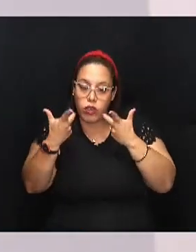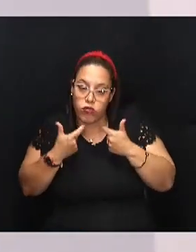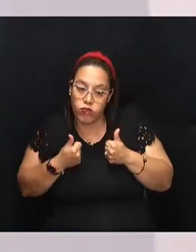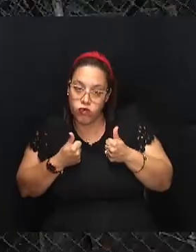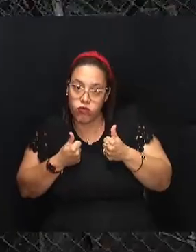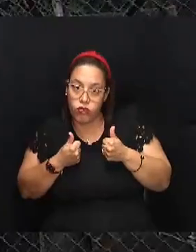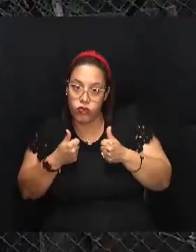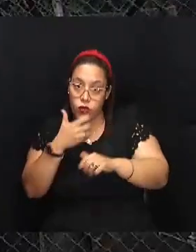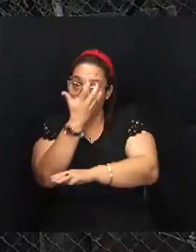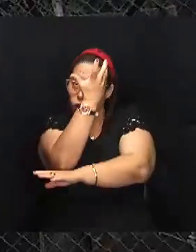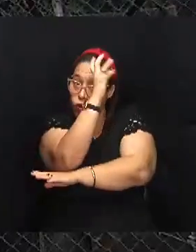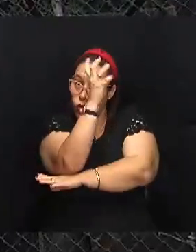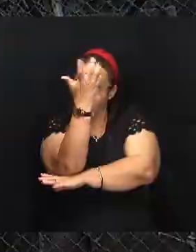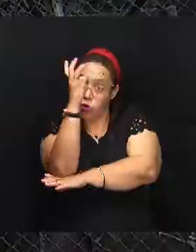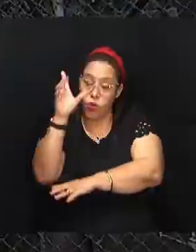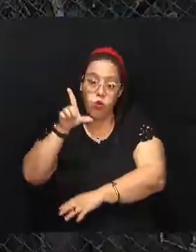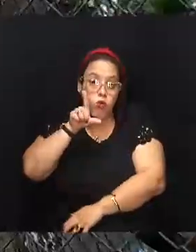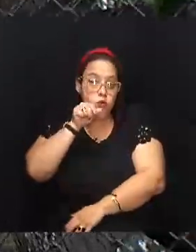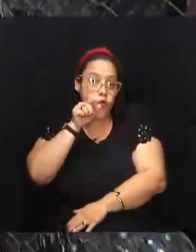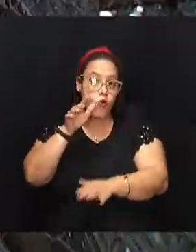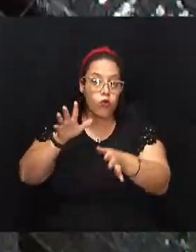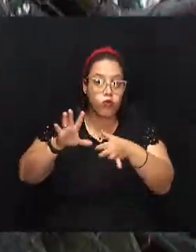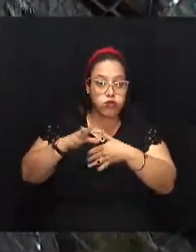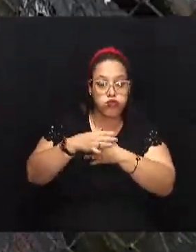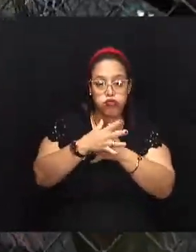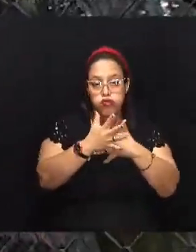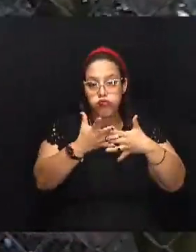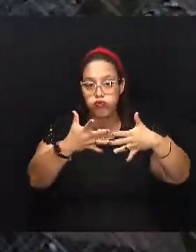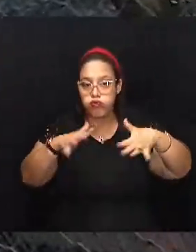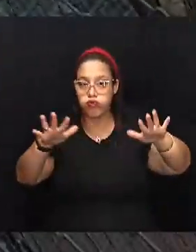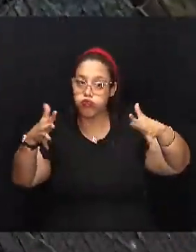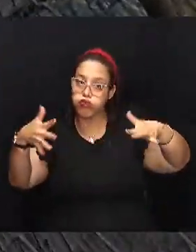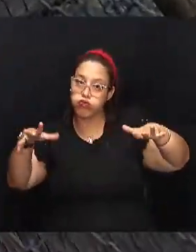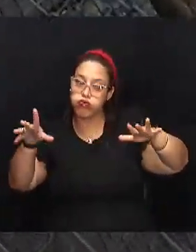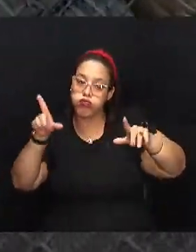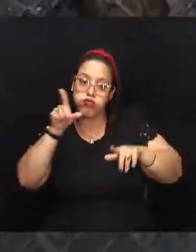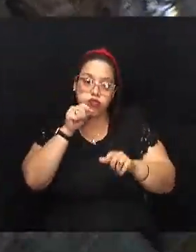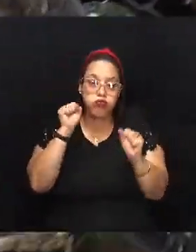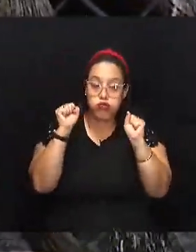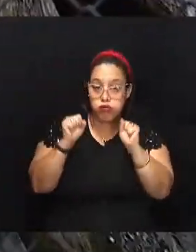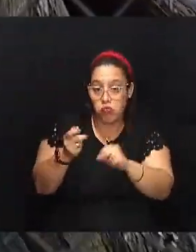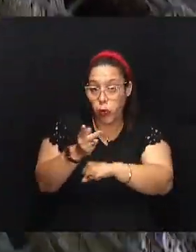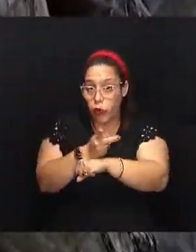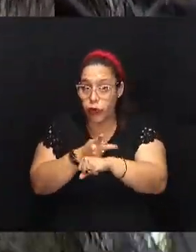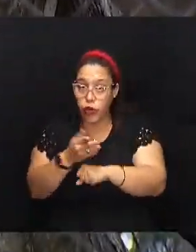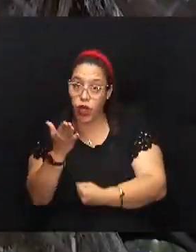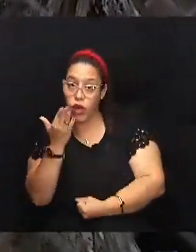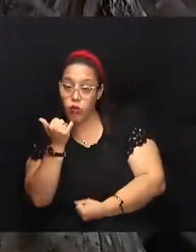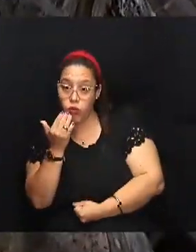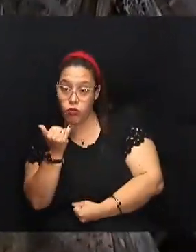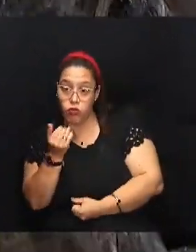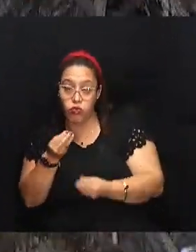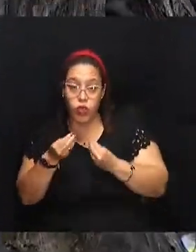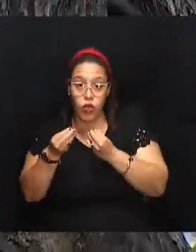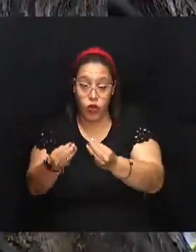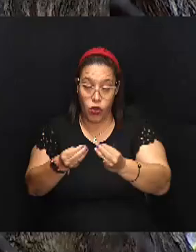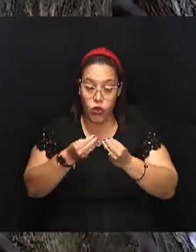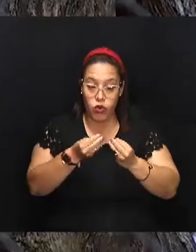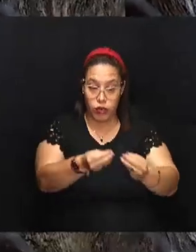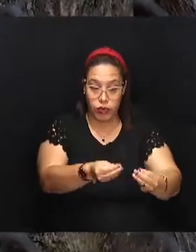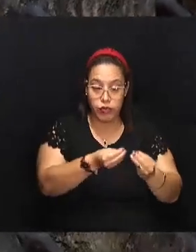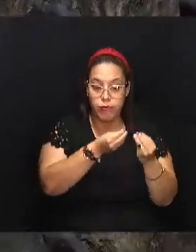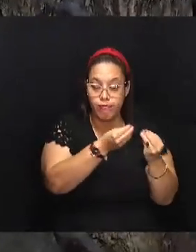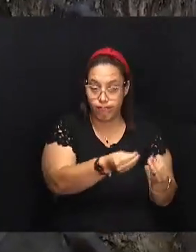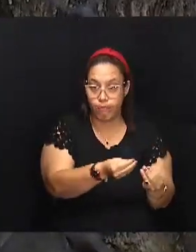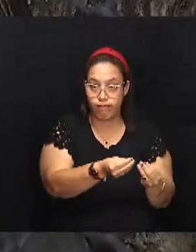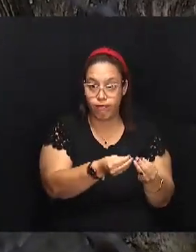vai ser um recinto que ela possa voar, que ela possa se exercitar. Vai ser um recinto que eles podem procurar alimento que a gente vai ofertar. A gente tem